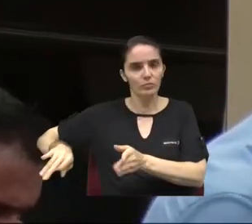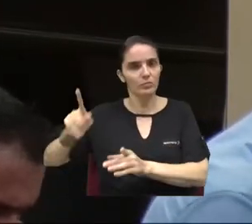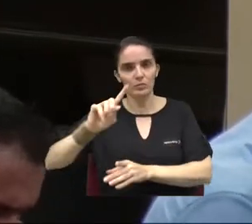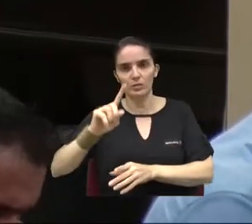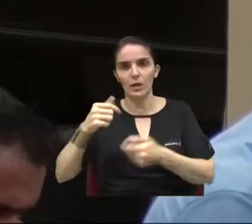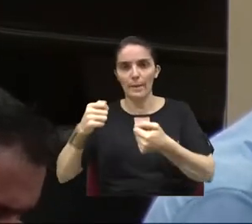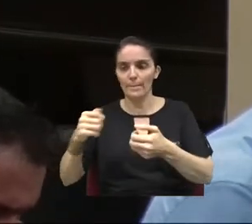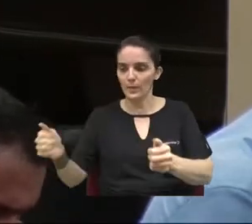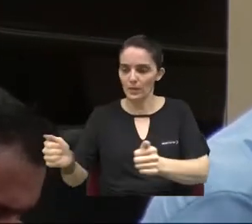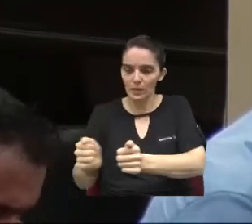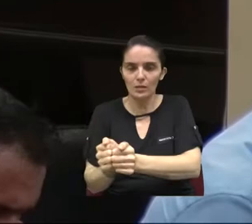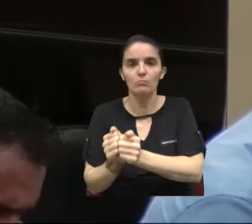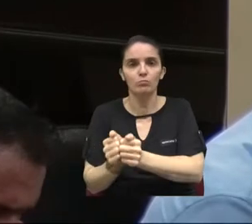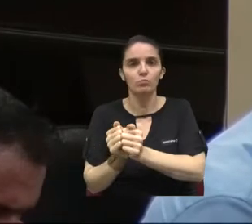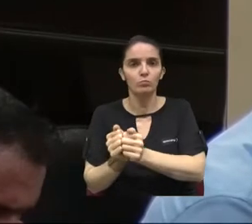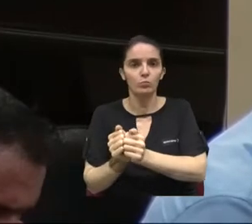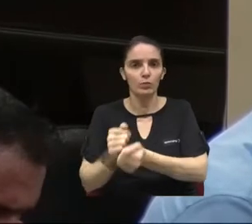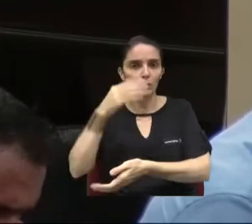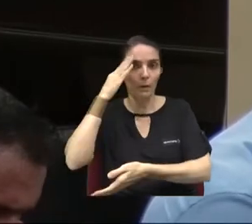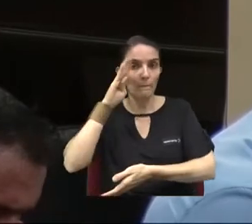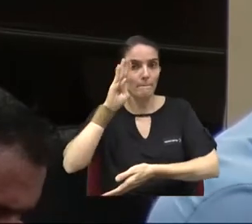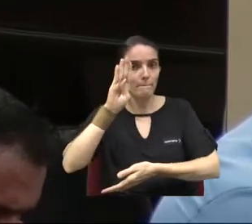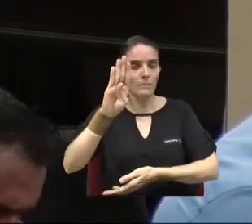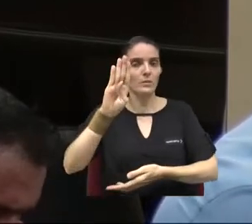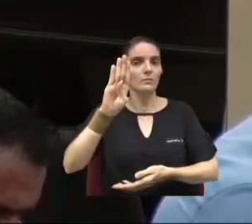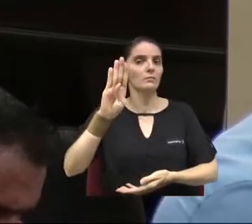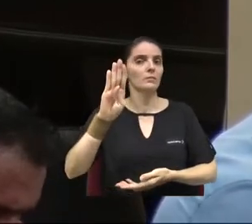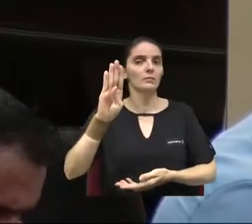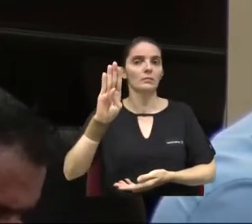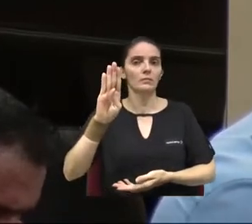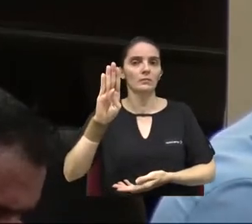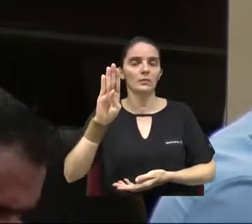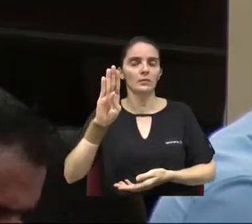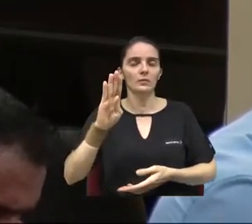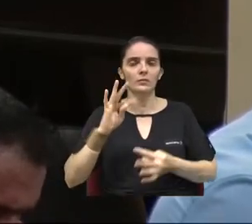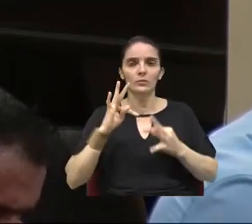viesse a atrapalhar principalmente